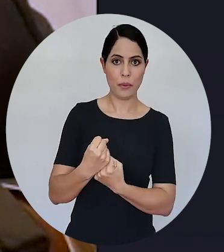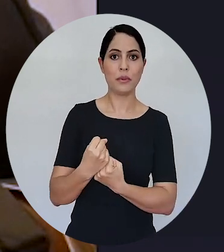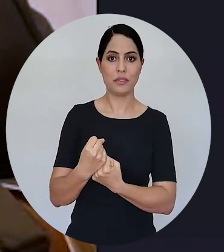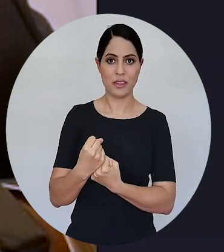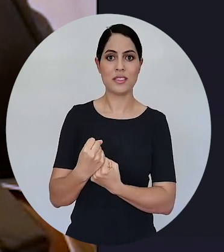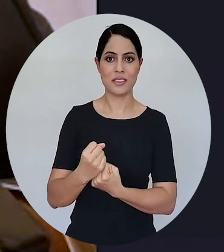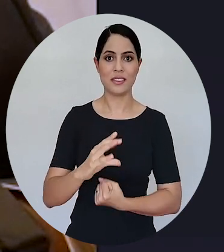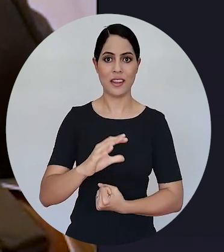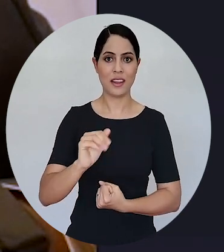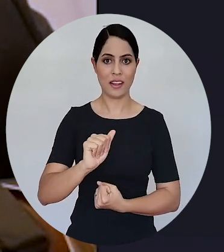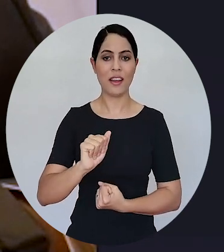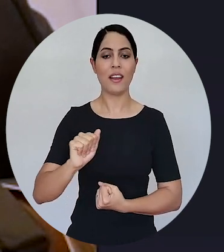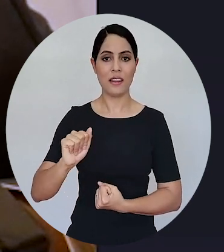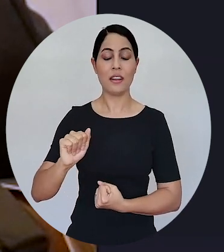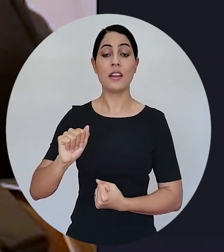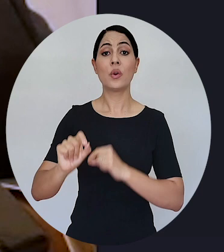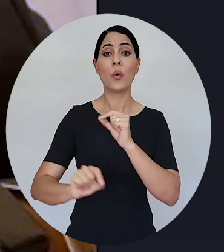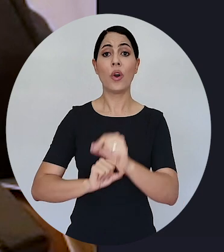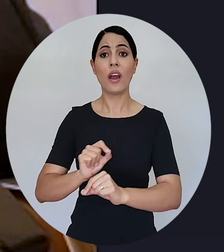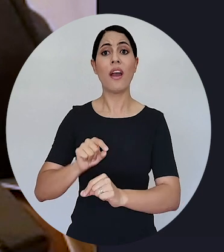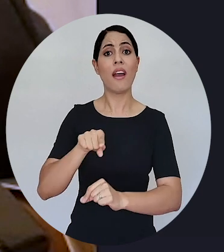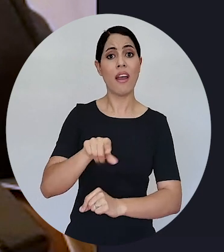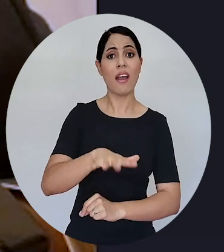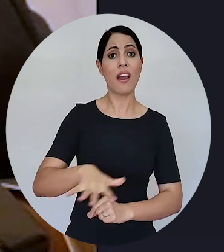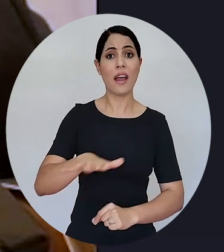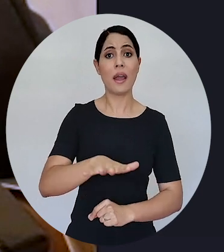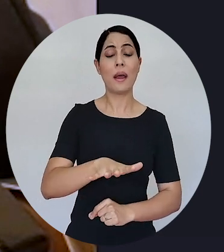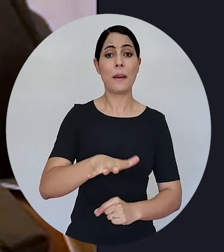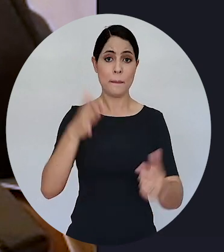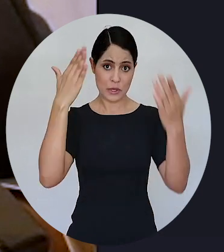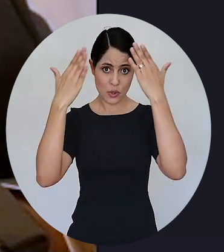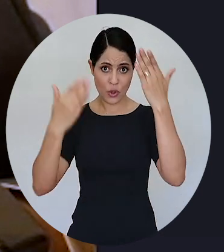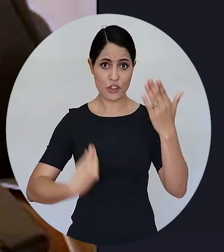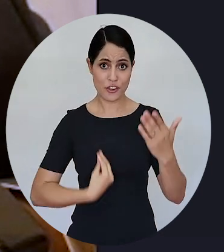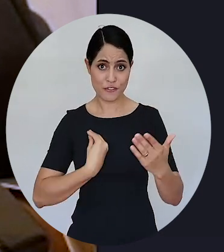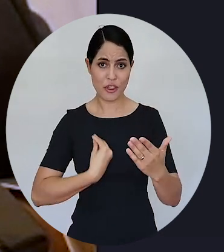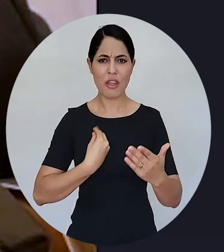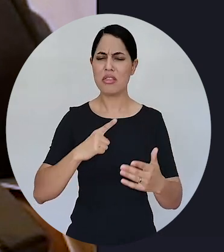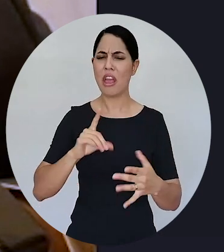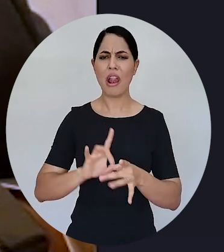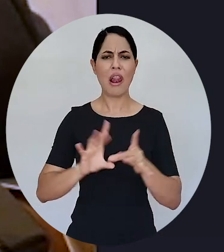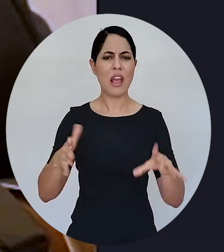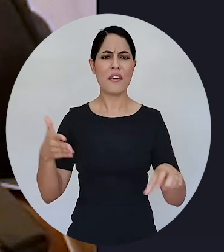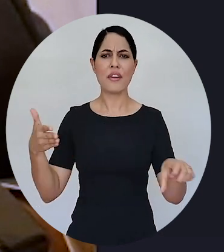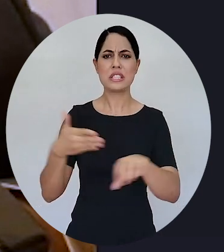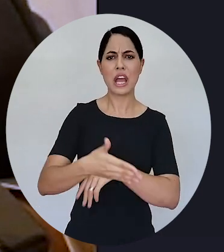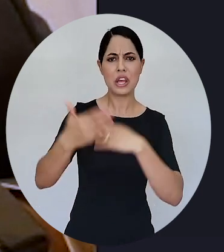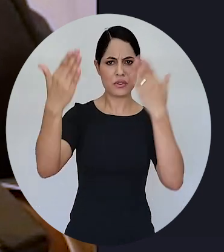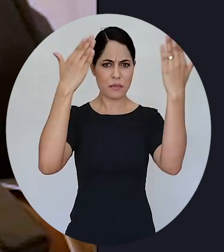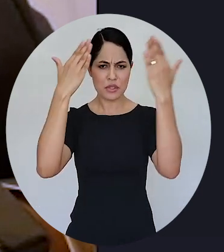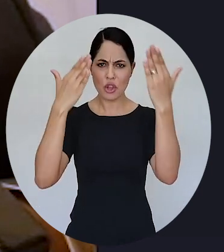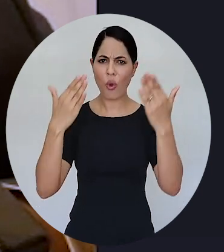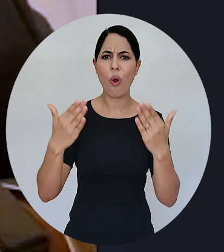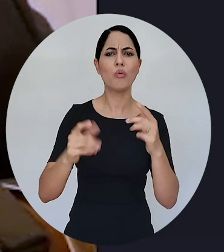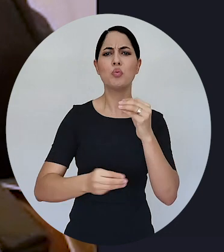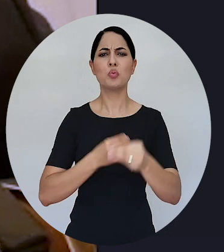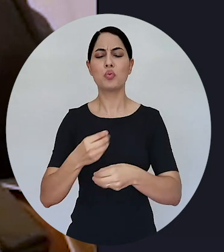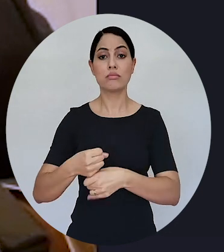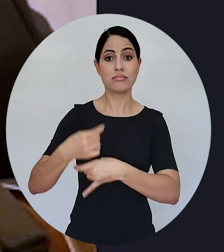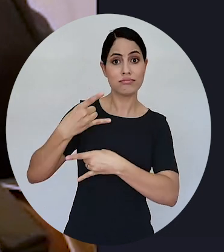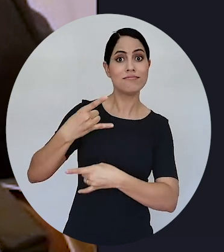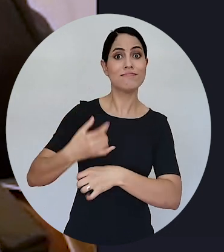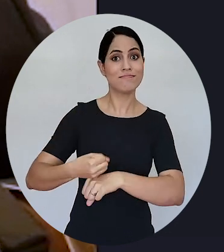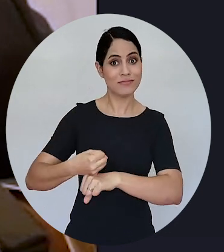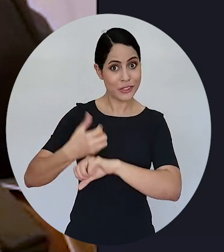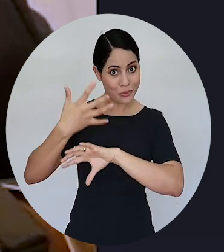inclusive subsidiado pelas caixas de assistência, chamado Psicologia Viva, onde o advogado consegue acessar